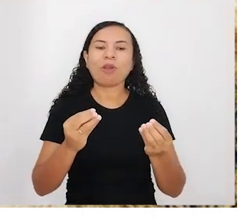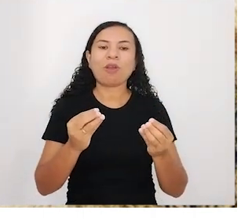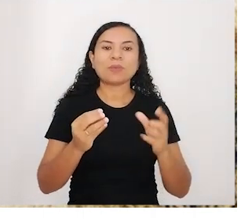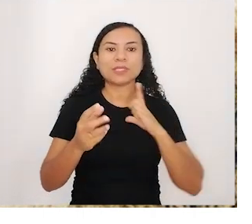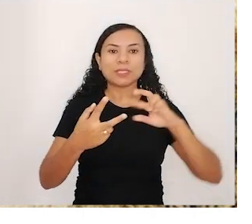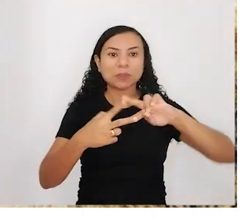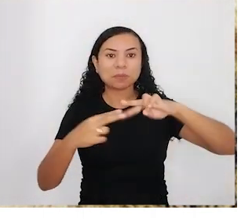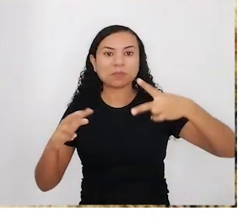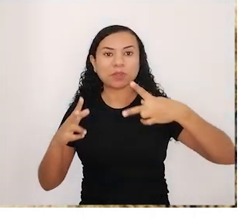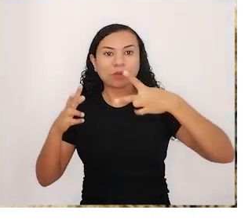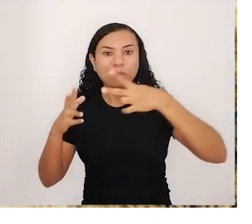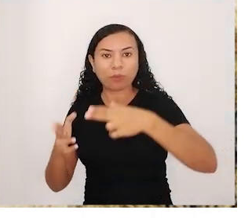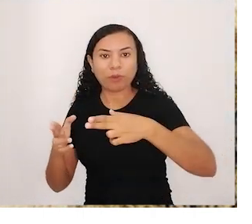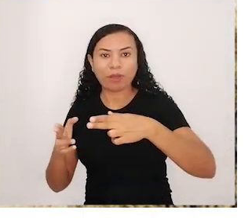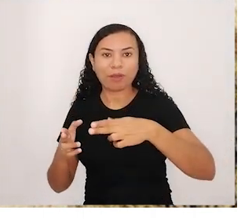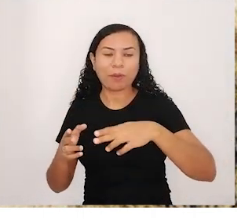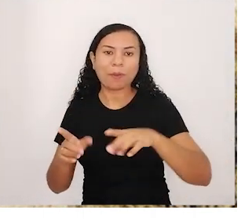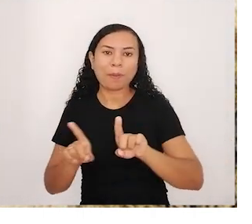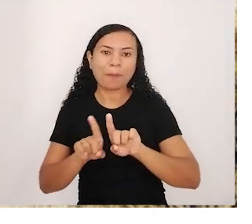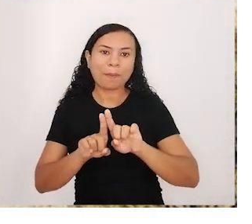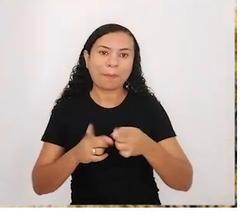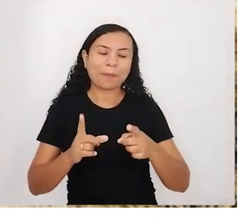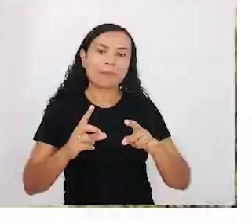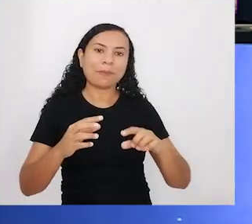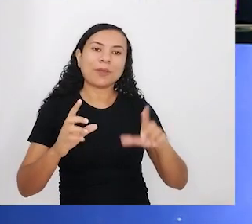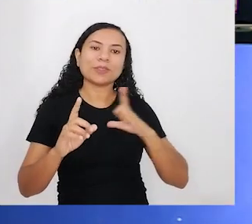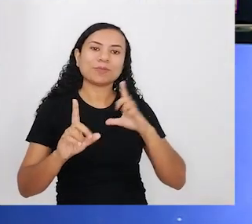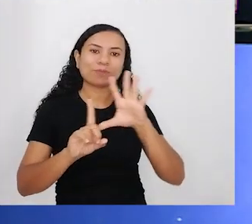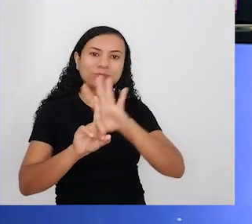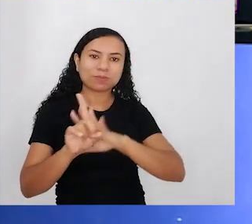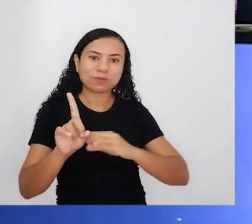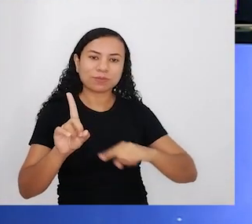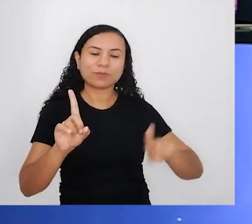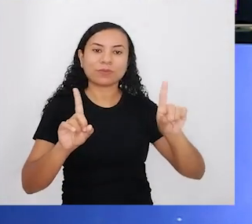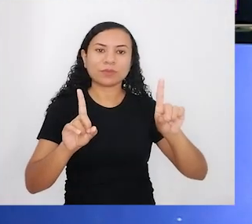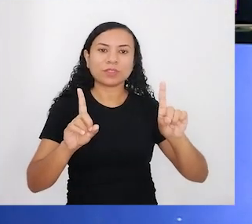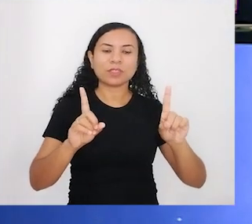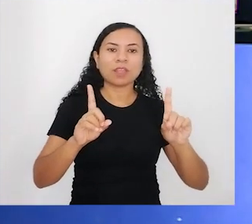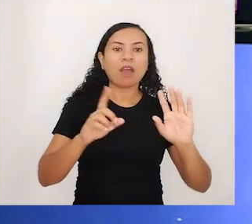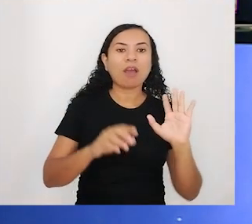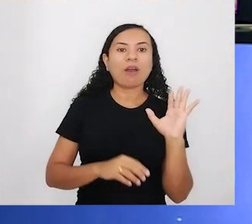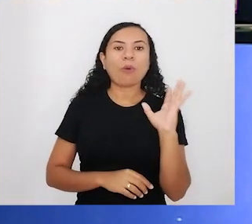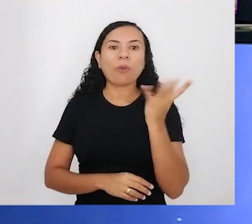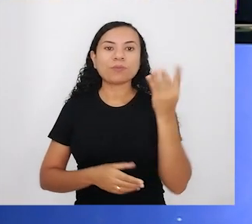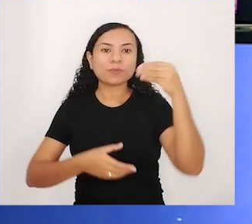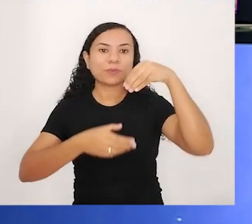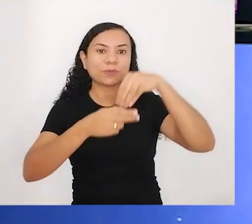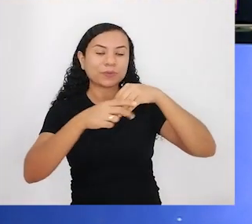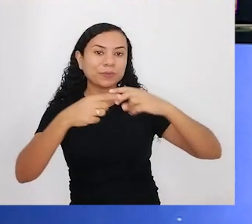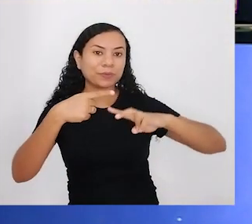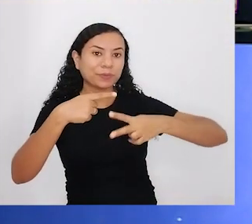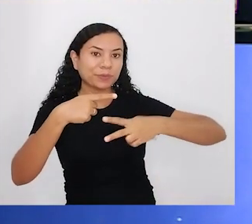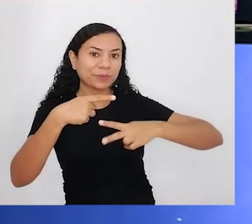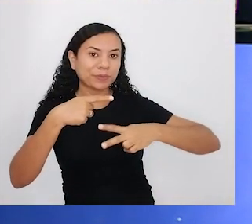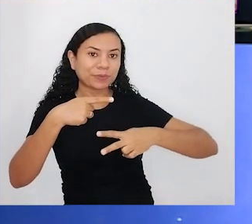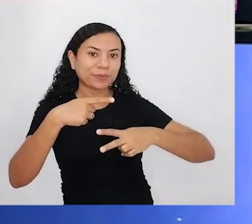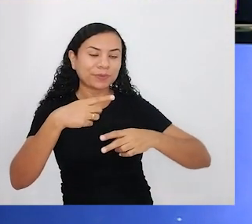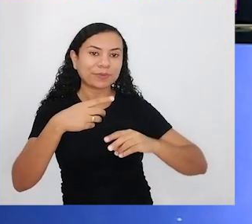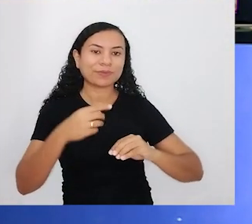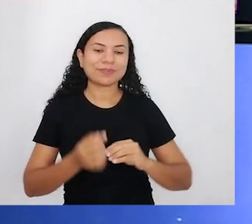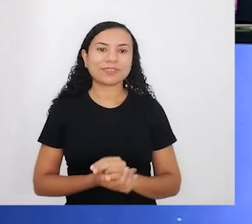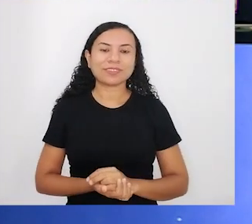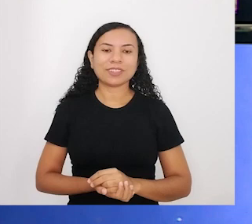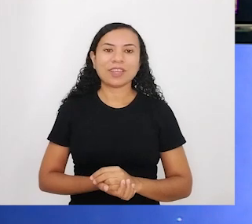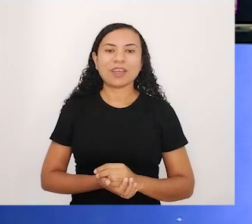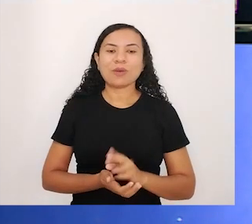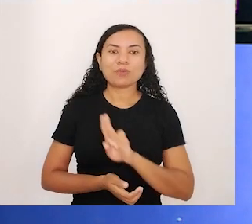doador. Então, é uma técnica que é realizada em laboratório e é uma curiosidade muito grande relacionada à